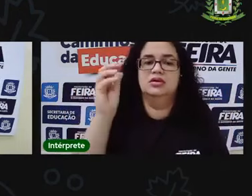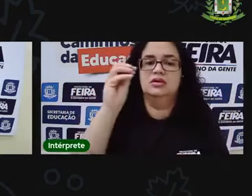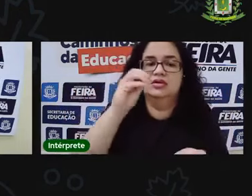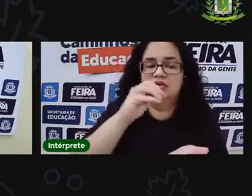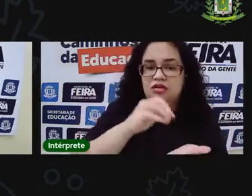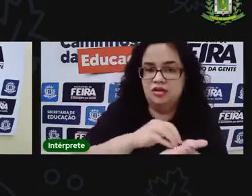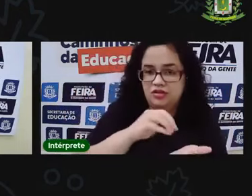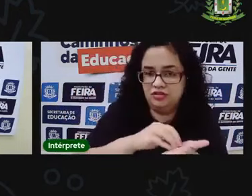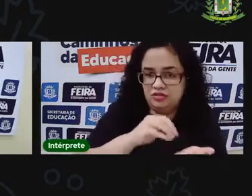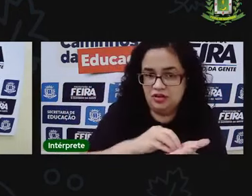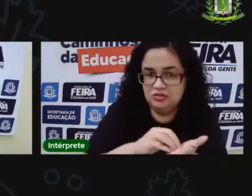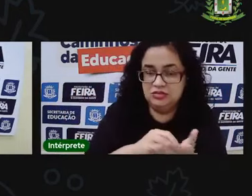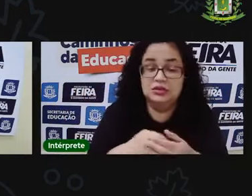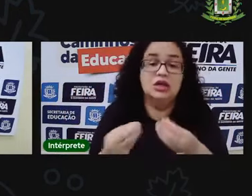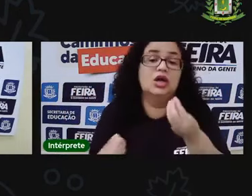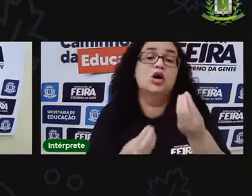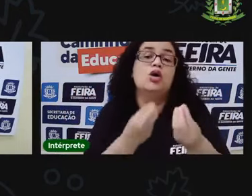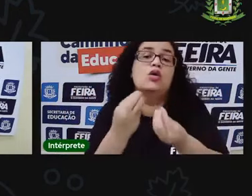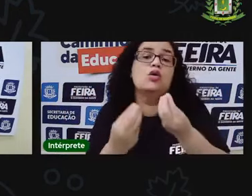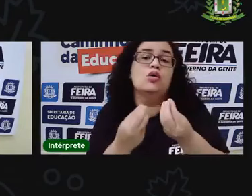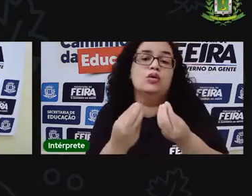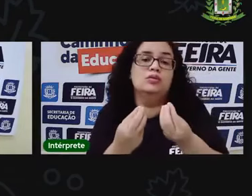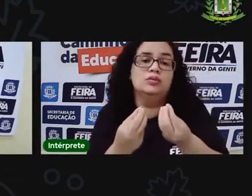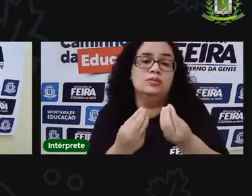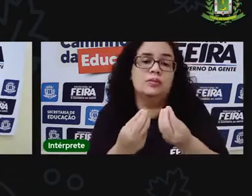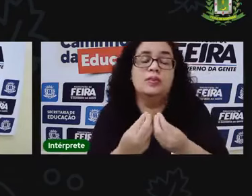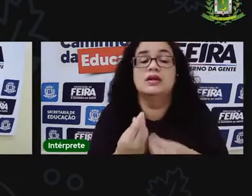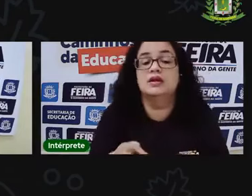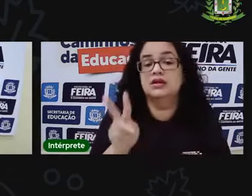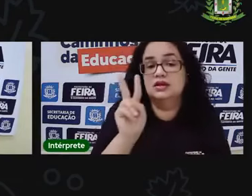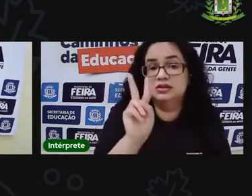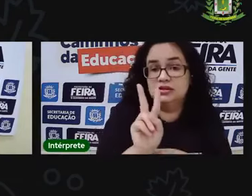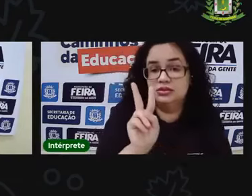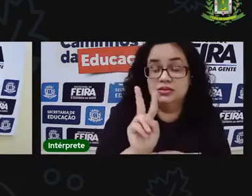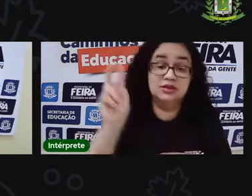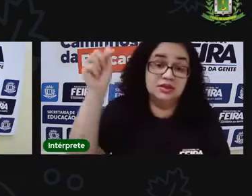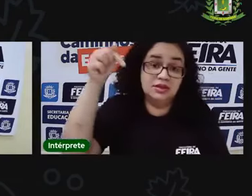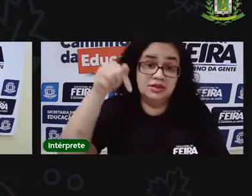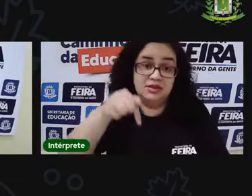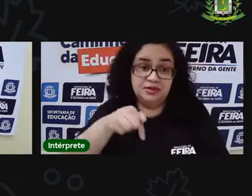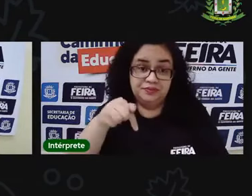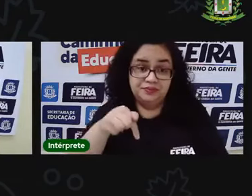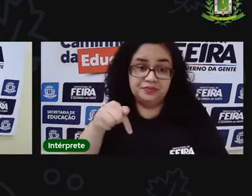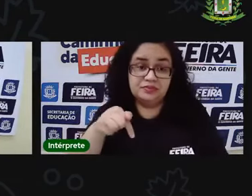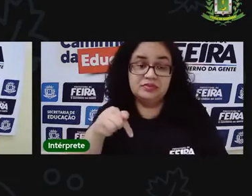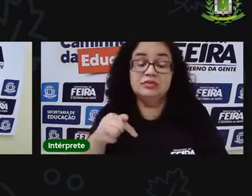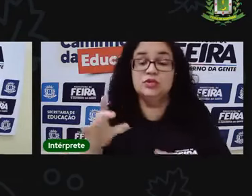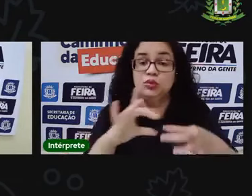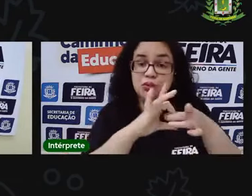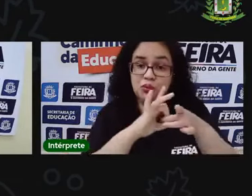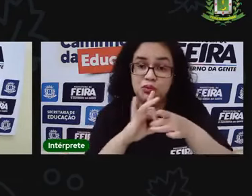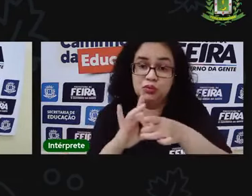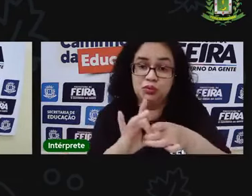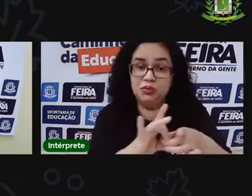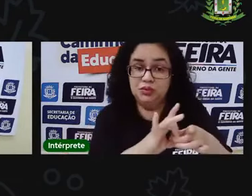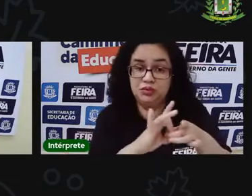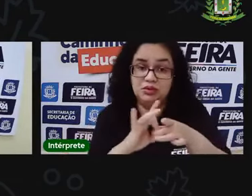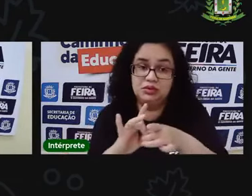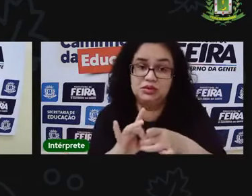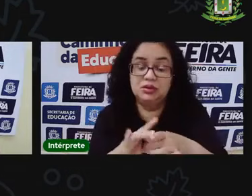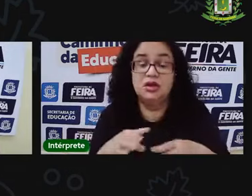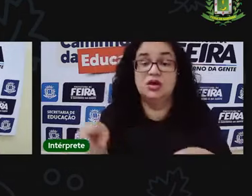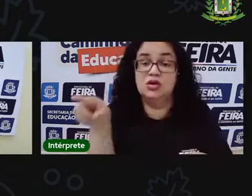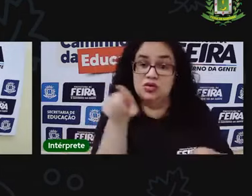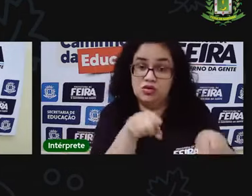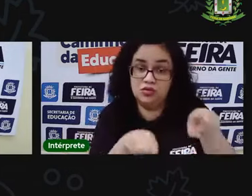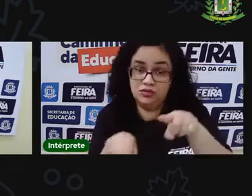ação. É porque nós temos esperança que nós estamos aqui em relação, conectados e reconectados com